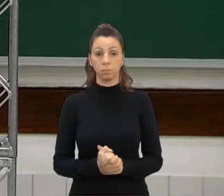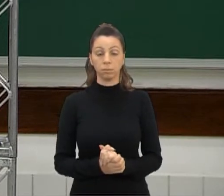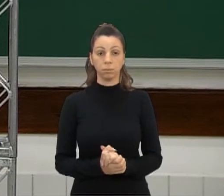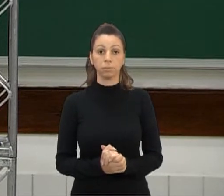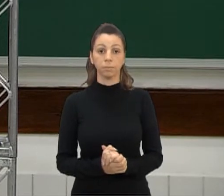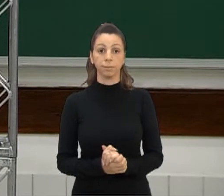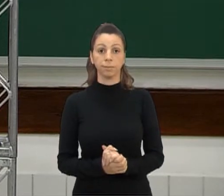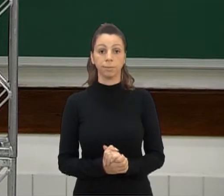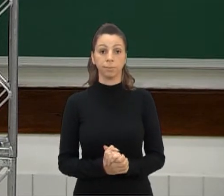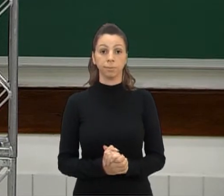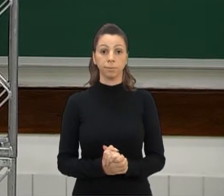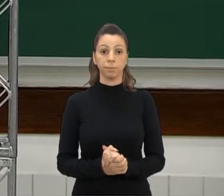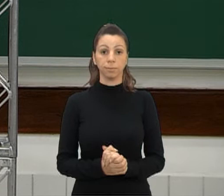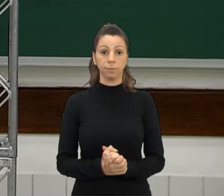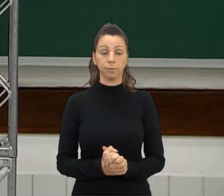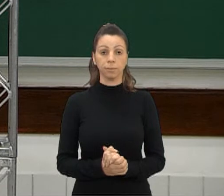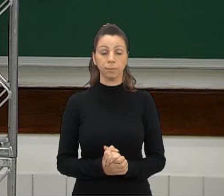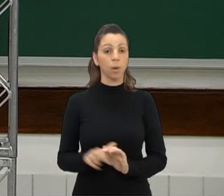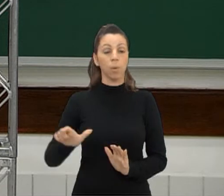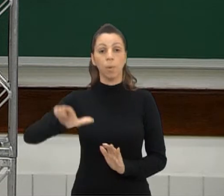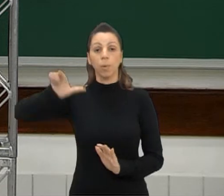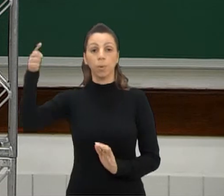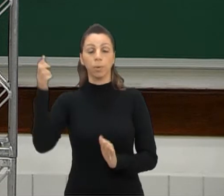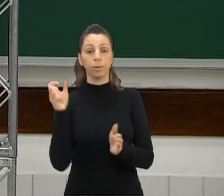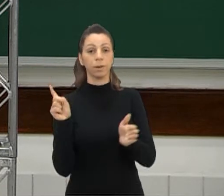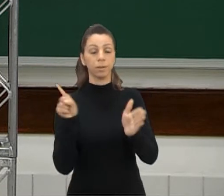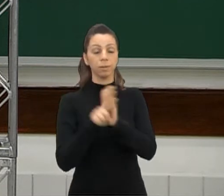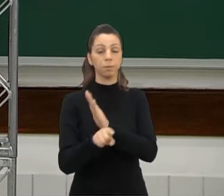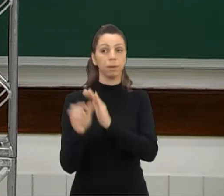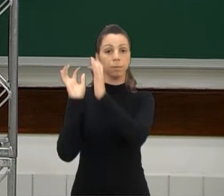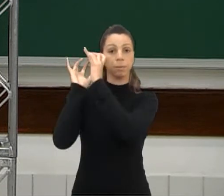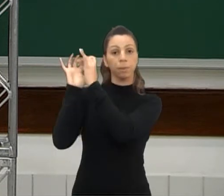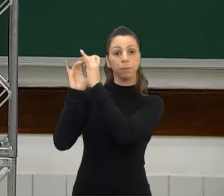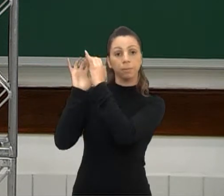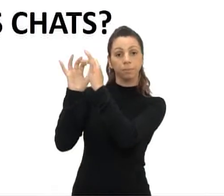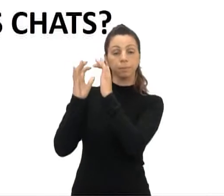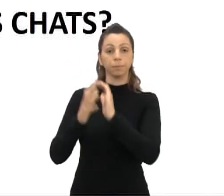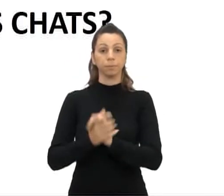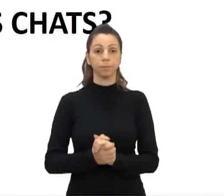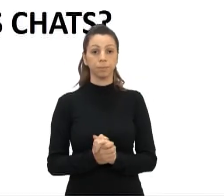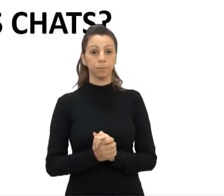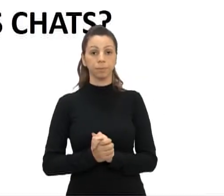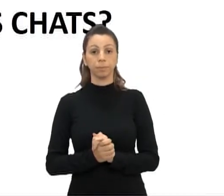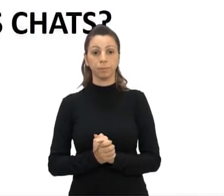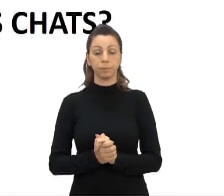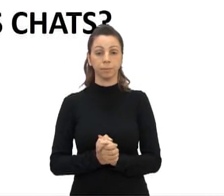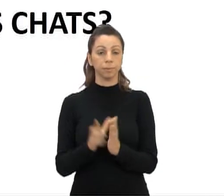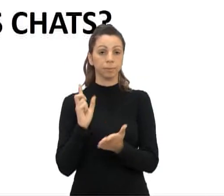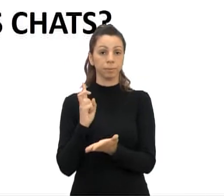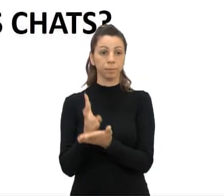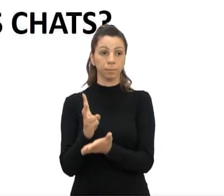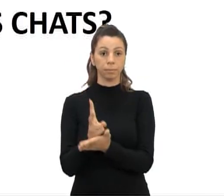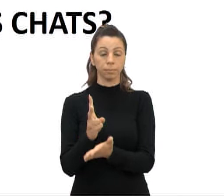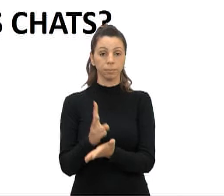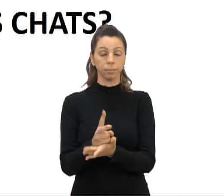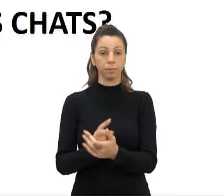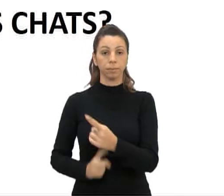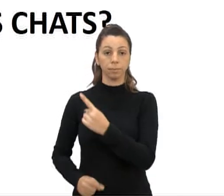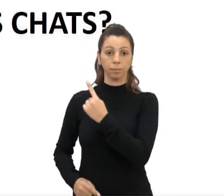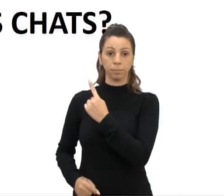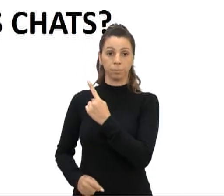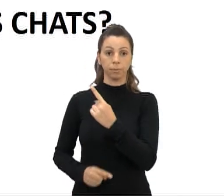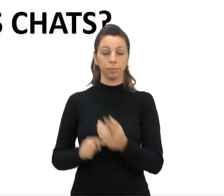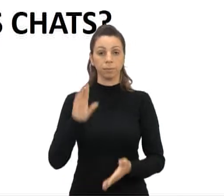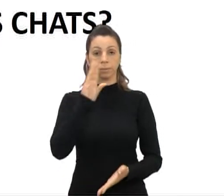Olha só, mais um exercíciozinho para a gente refletir aí. A continuação, basta ler alguns